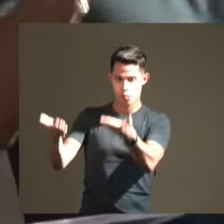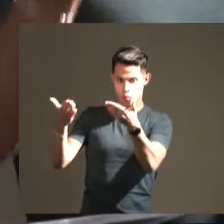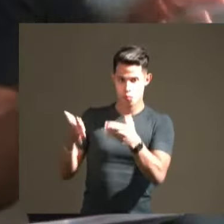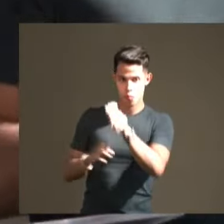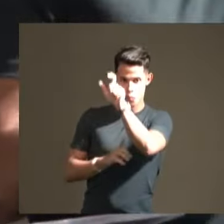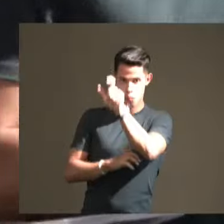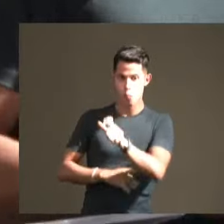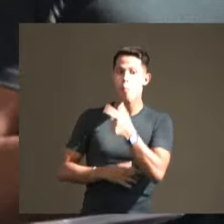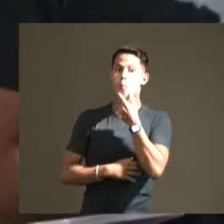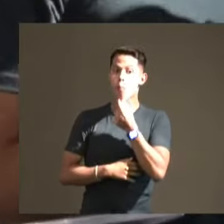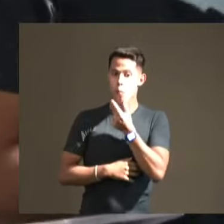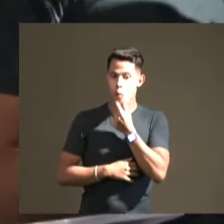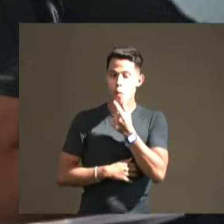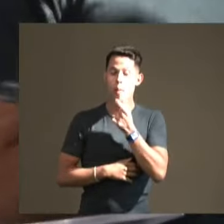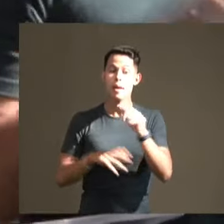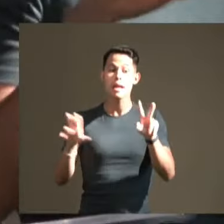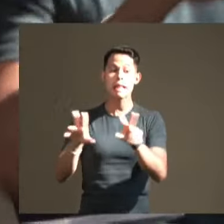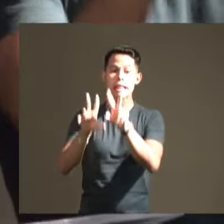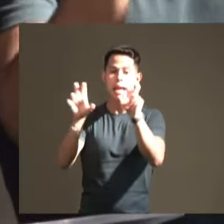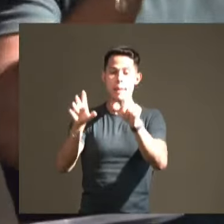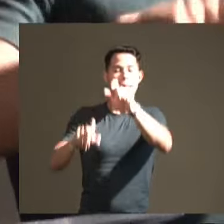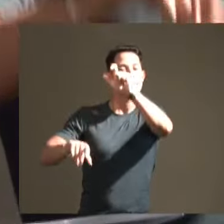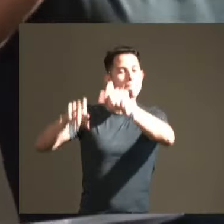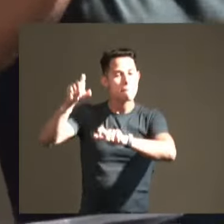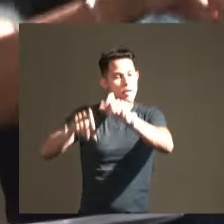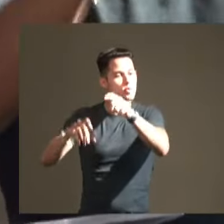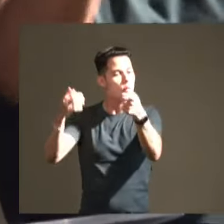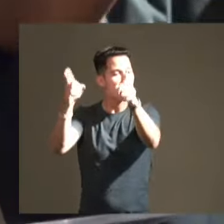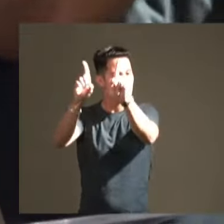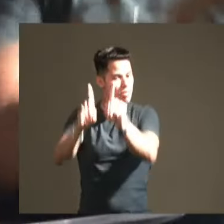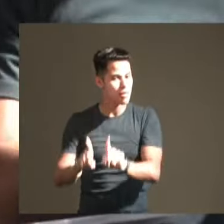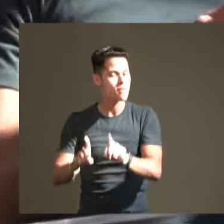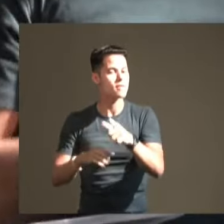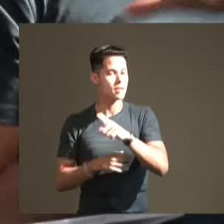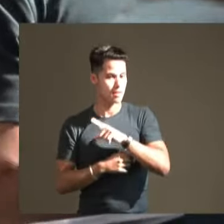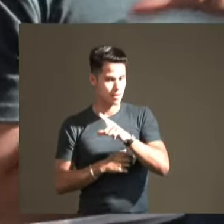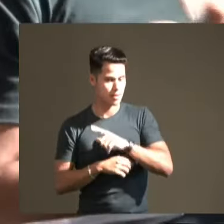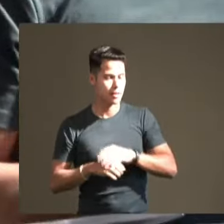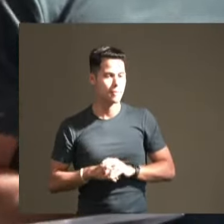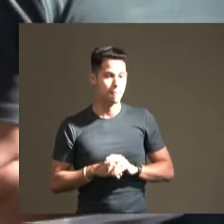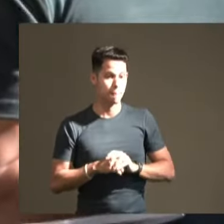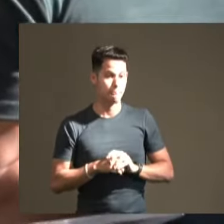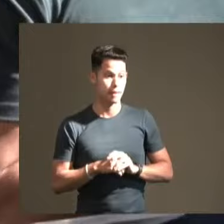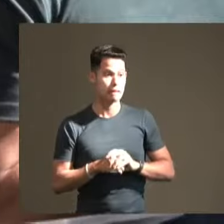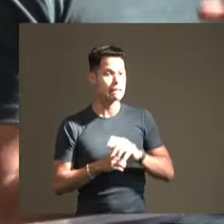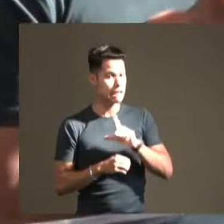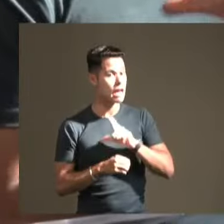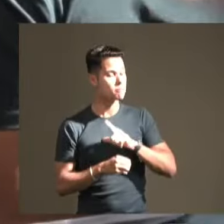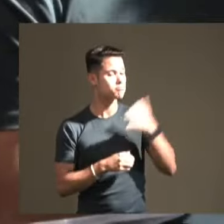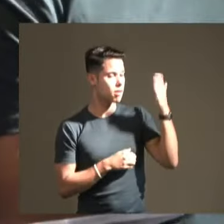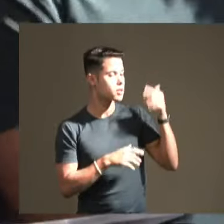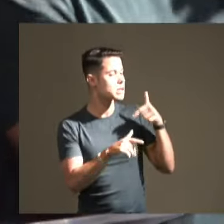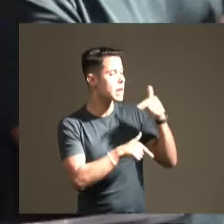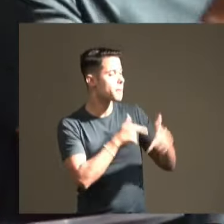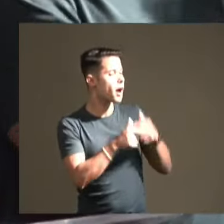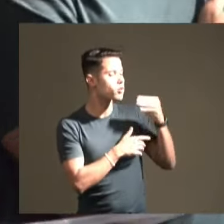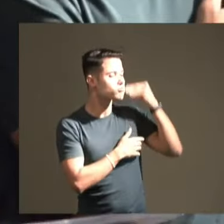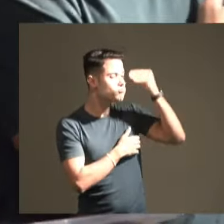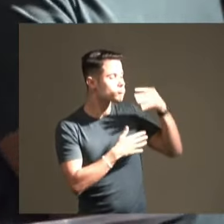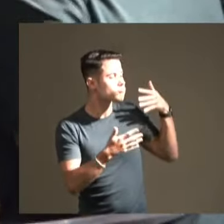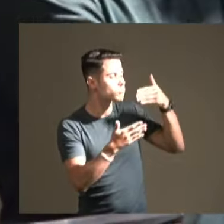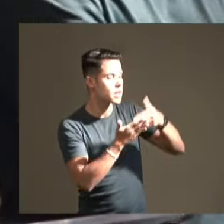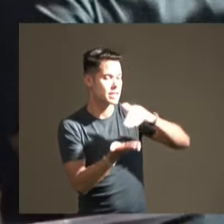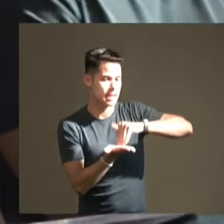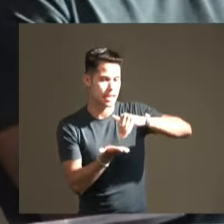palestrante consultor para o tema das pessoas com deficiência já ocupou os seguintes cargos: Secretário Nacional